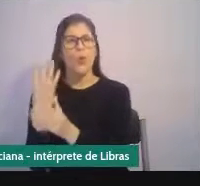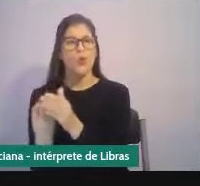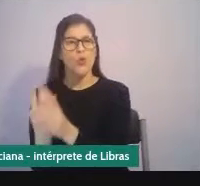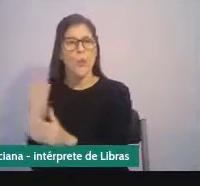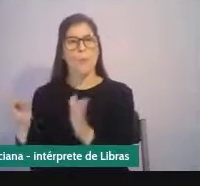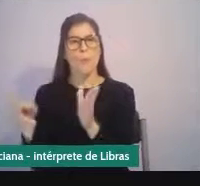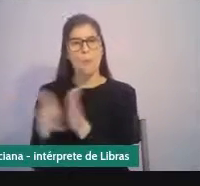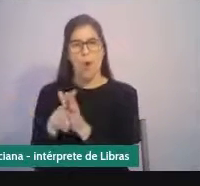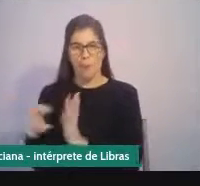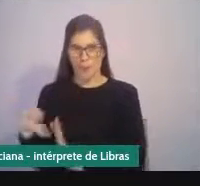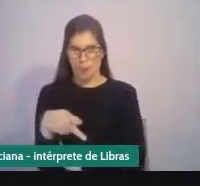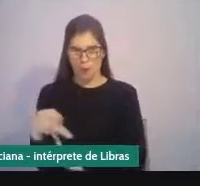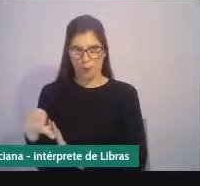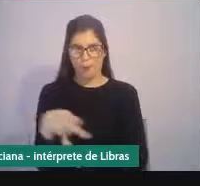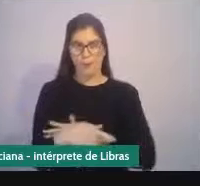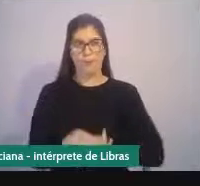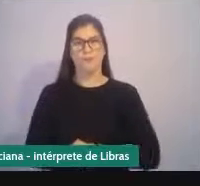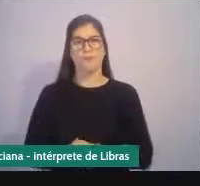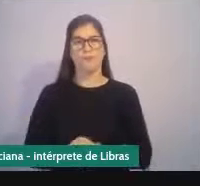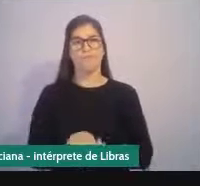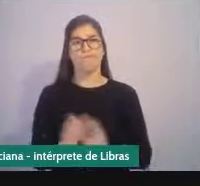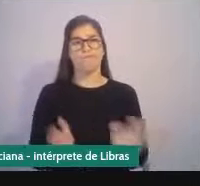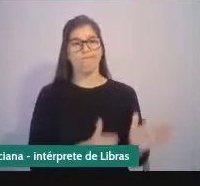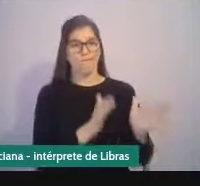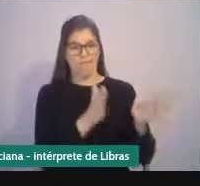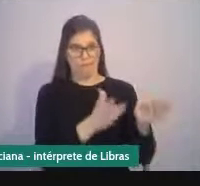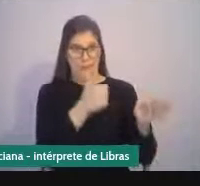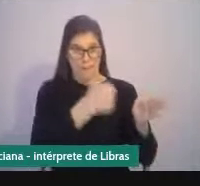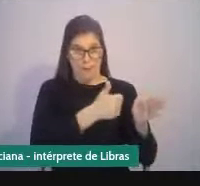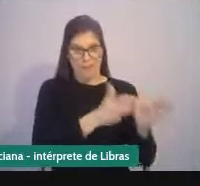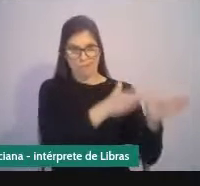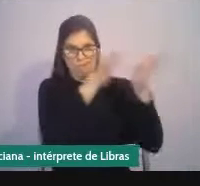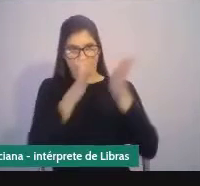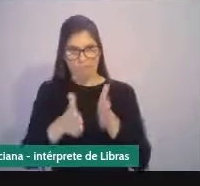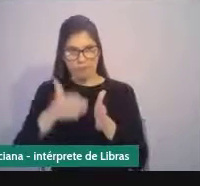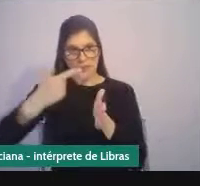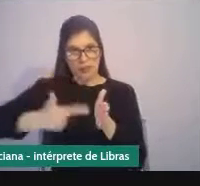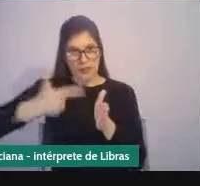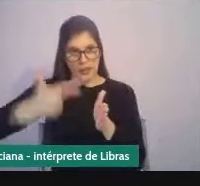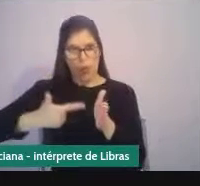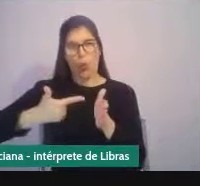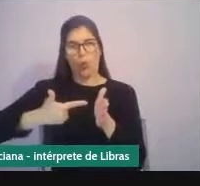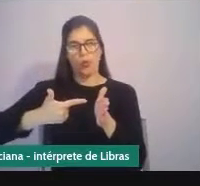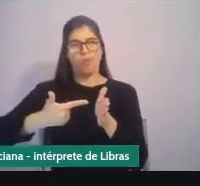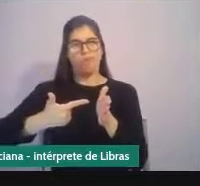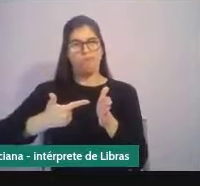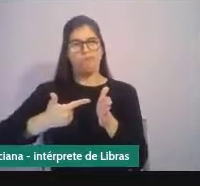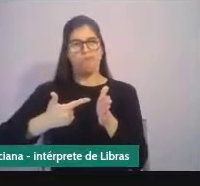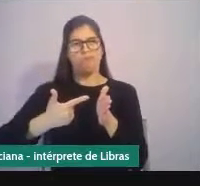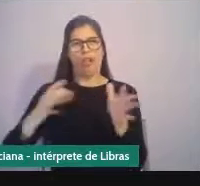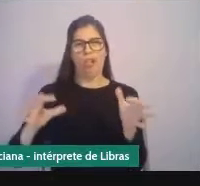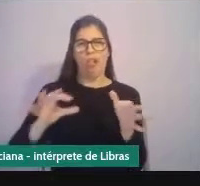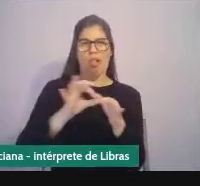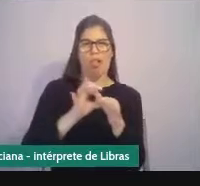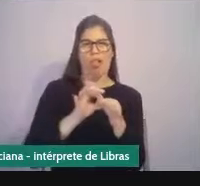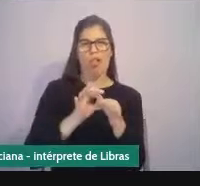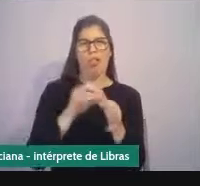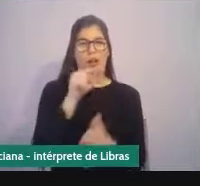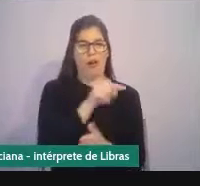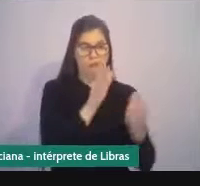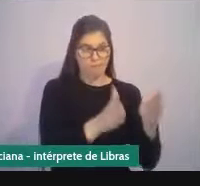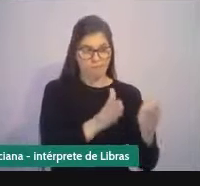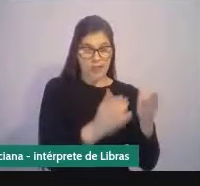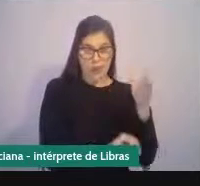professores. Na etapa 2, que então foi a sequência dessa primeira etapa de formar as equipes